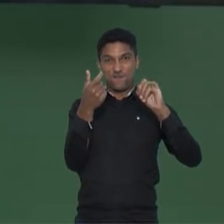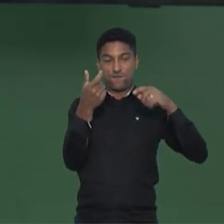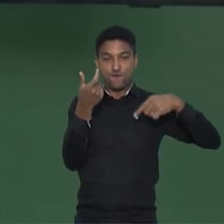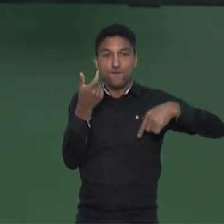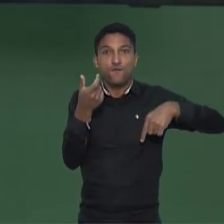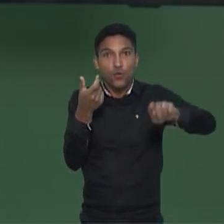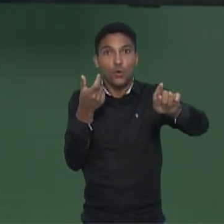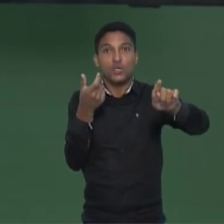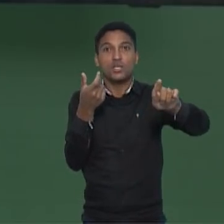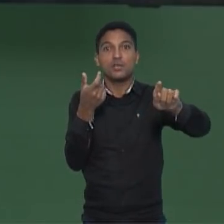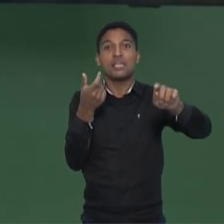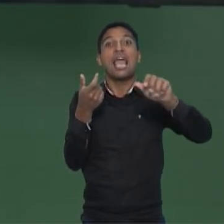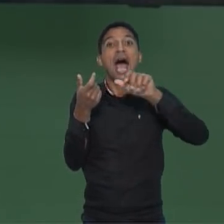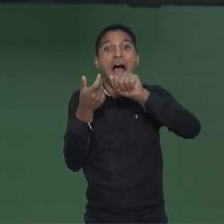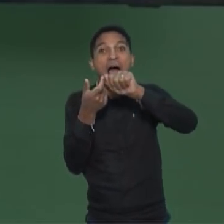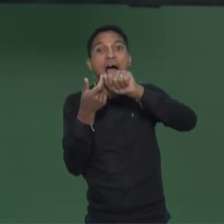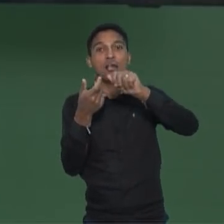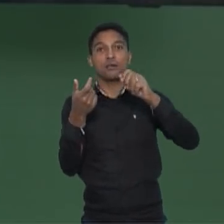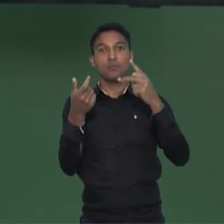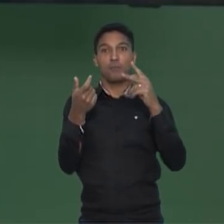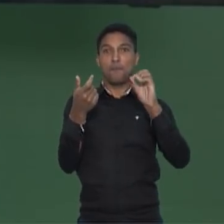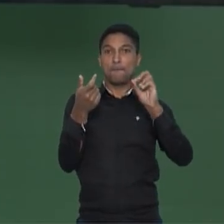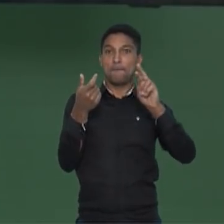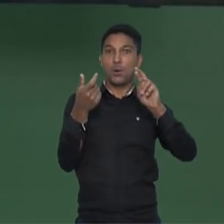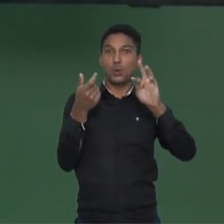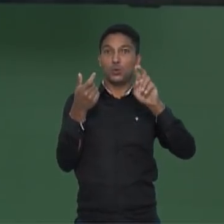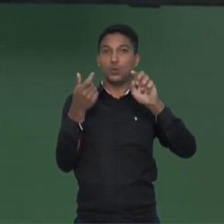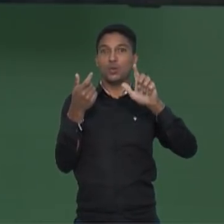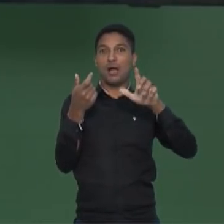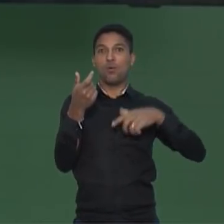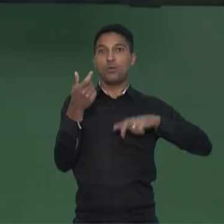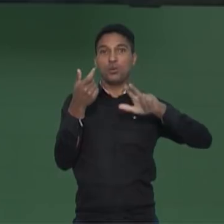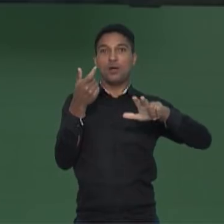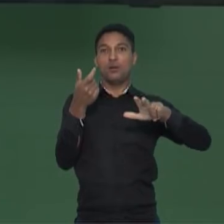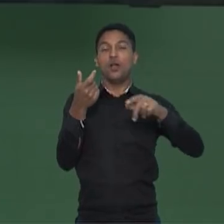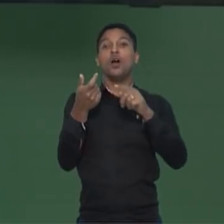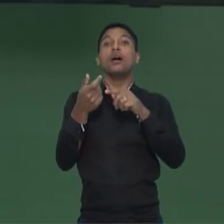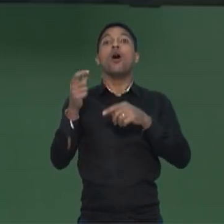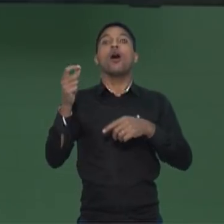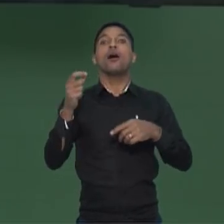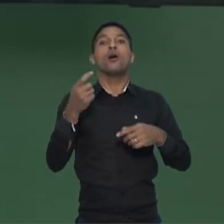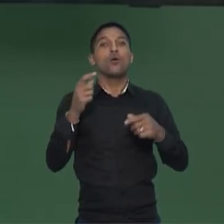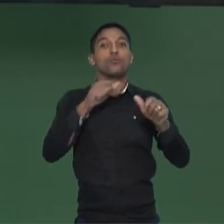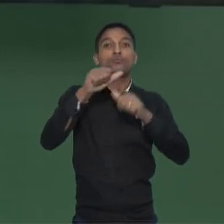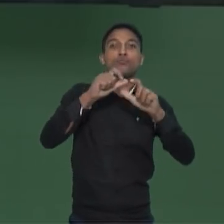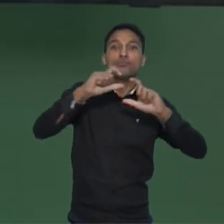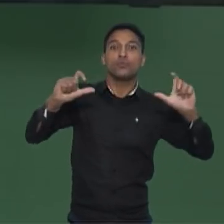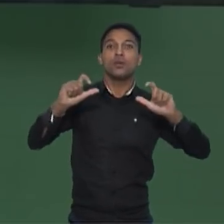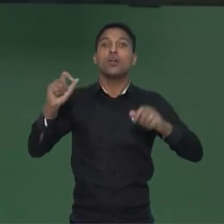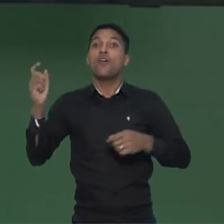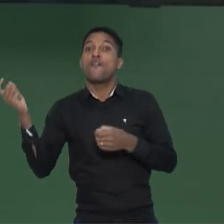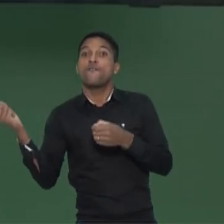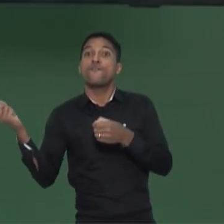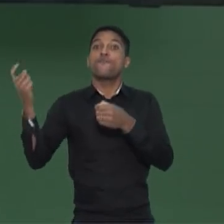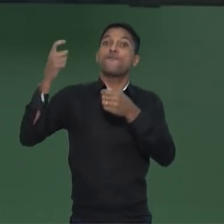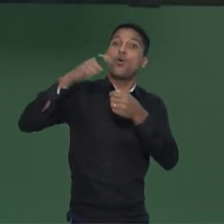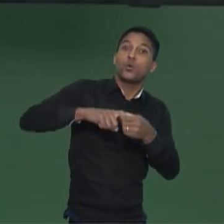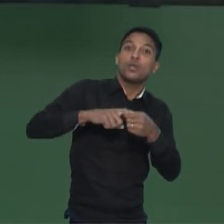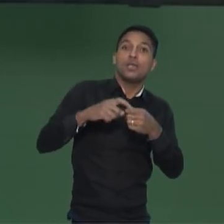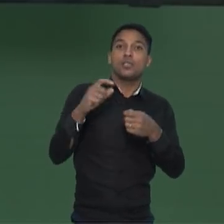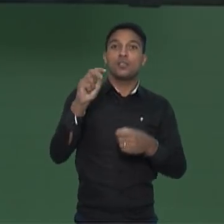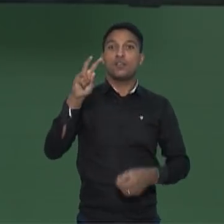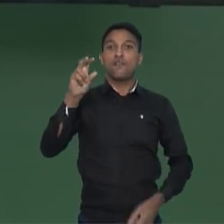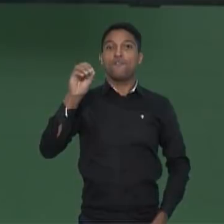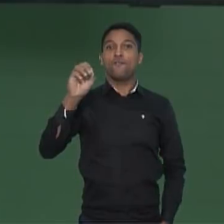ele não exigiu o da Portugal. Então, não ocorreu crase aqui, apenas a preposição essencial, certo?